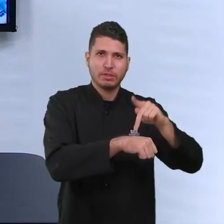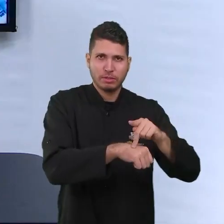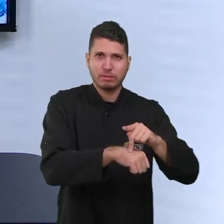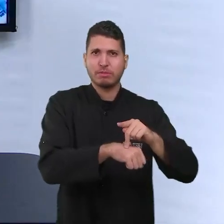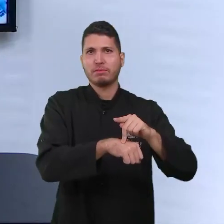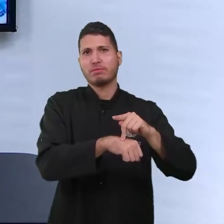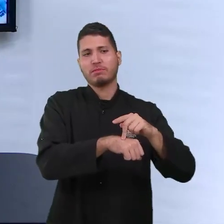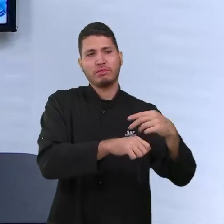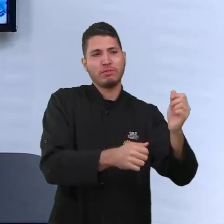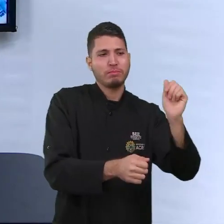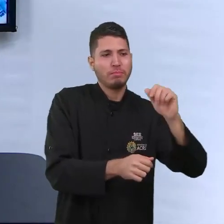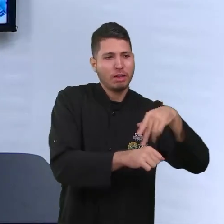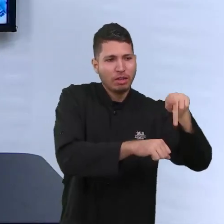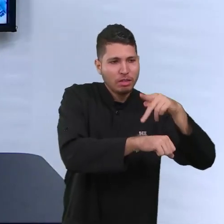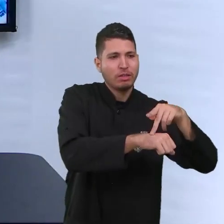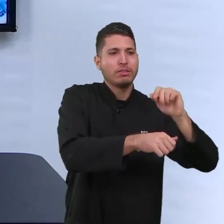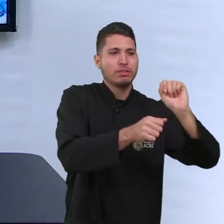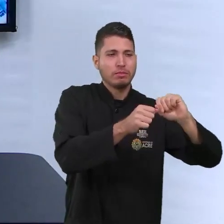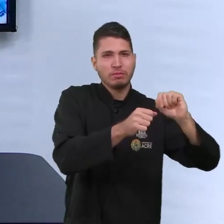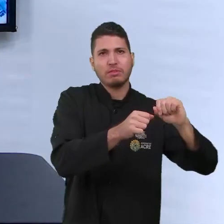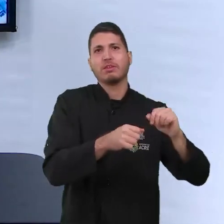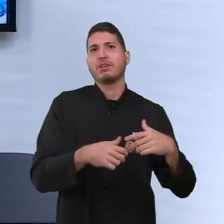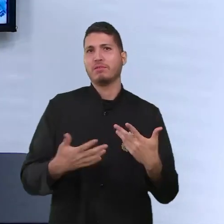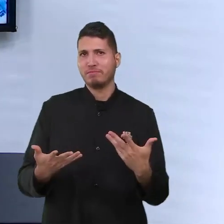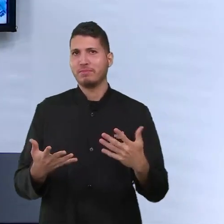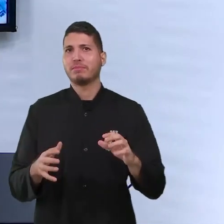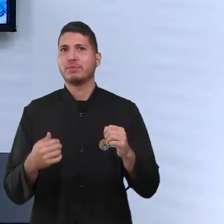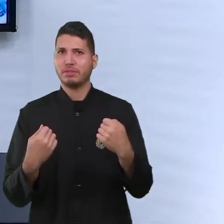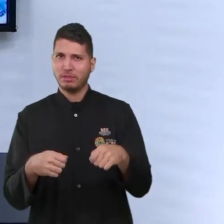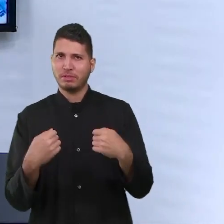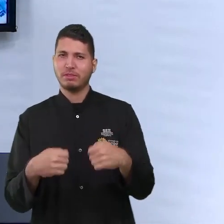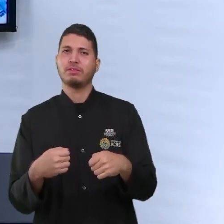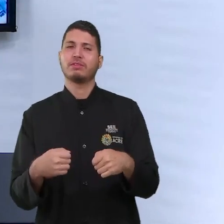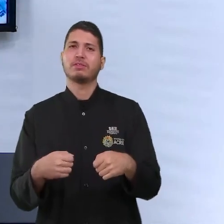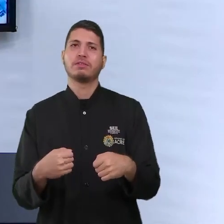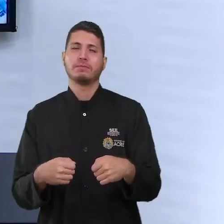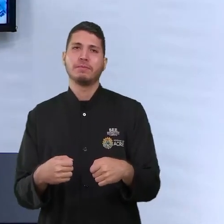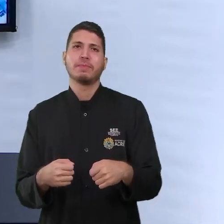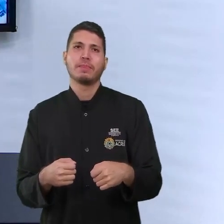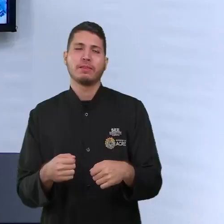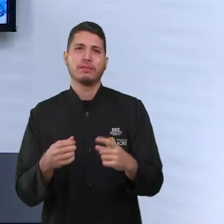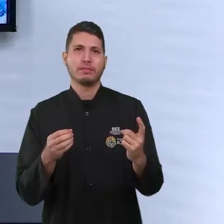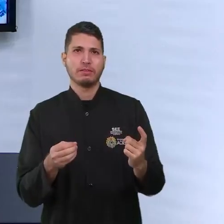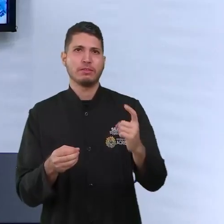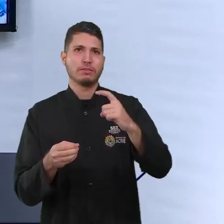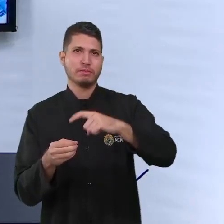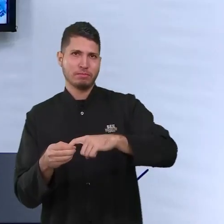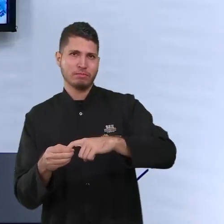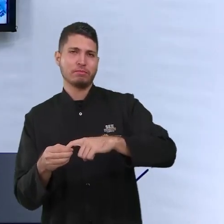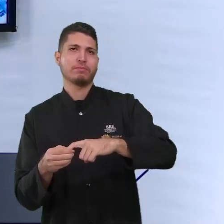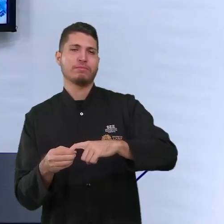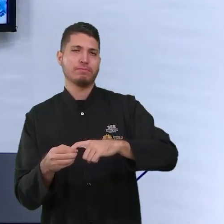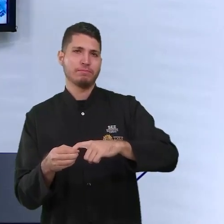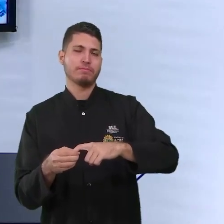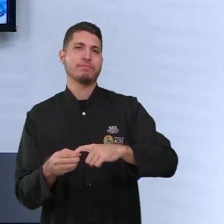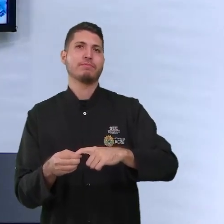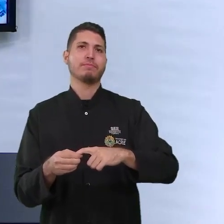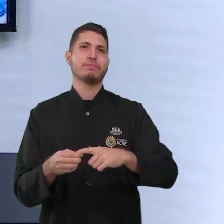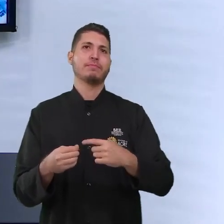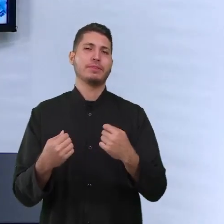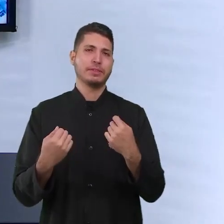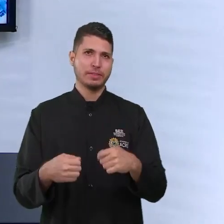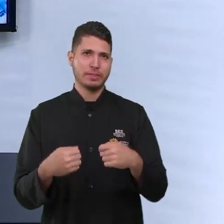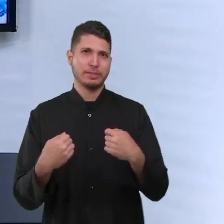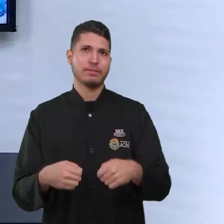produtores. Então, aqui uma característica muito importante que a gente precisa frisar e precisa deixar bem esclarecida é justamente